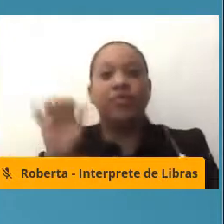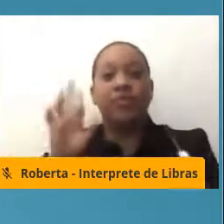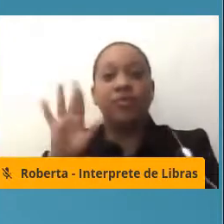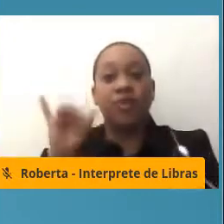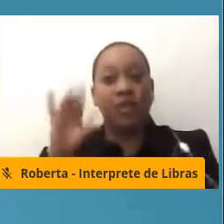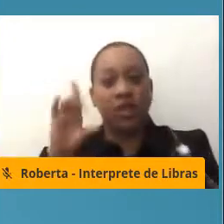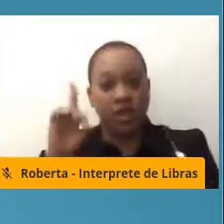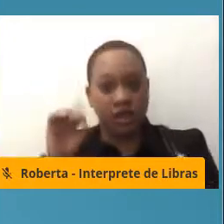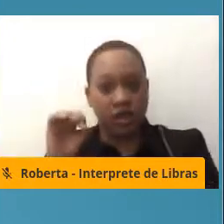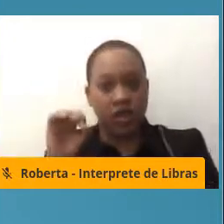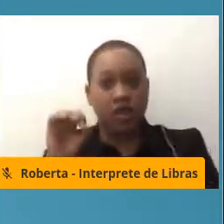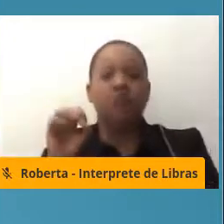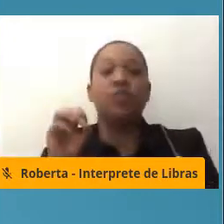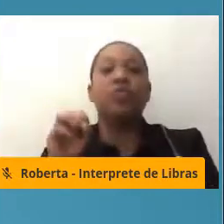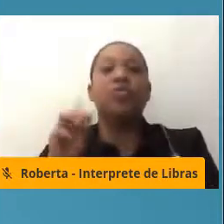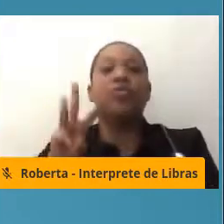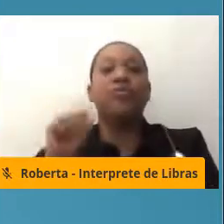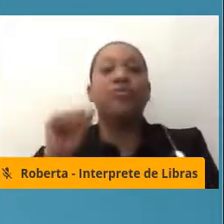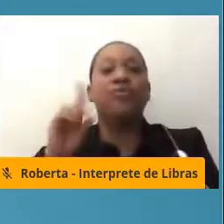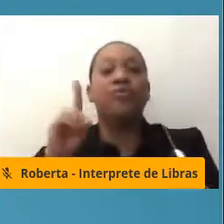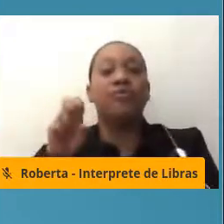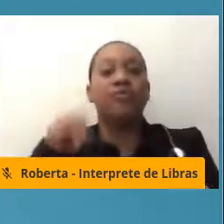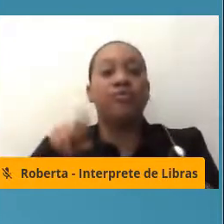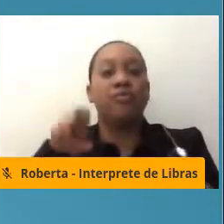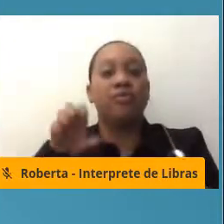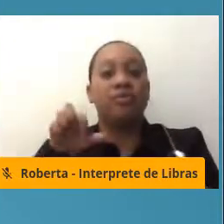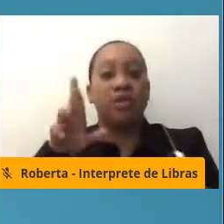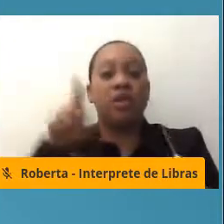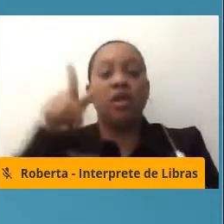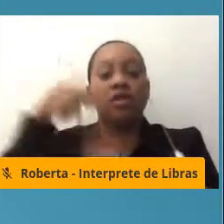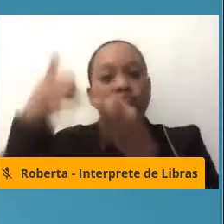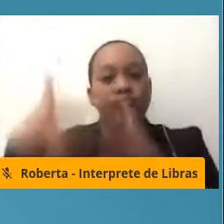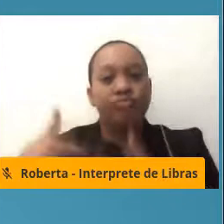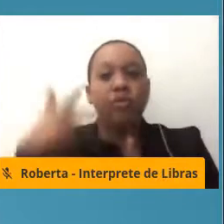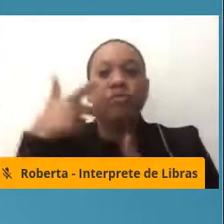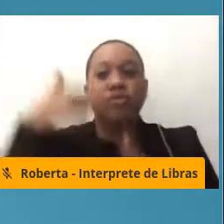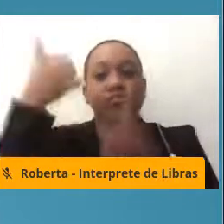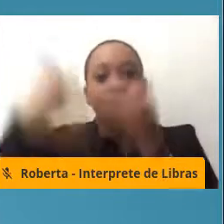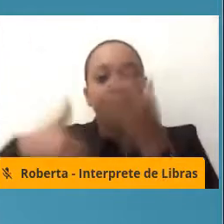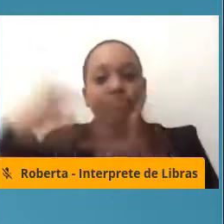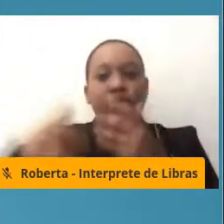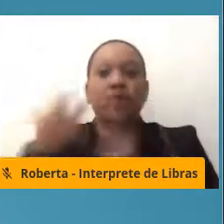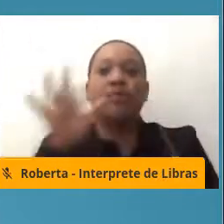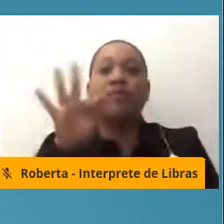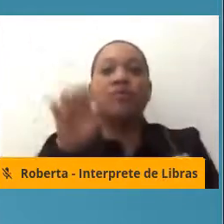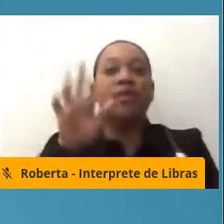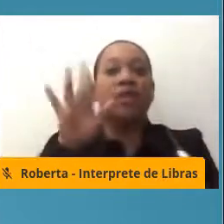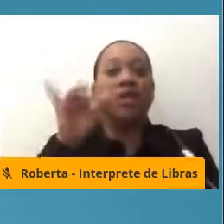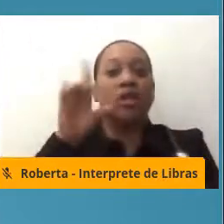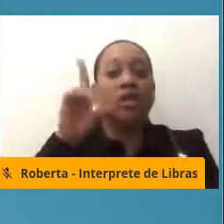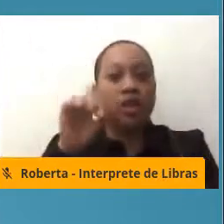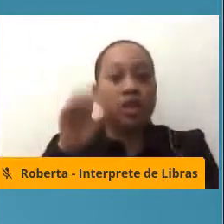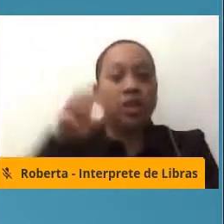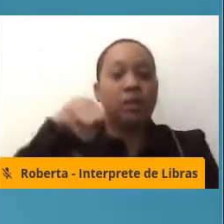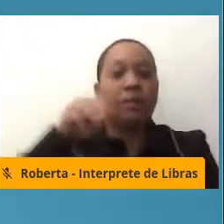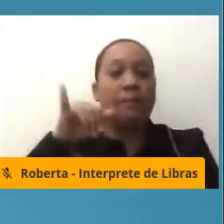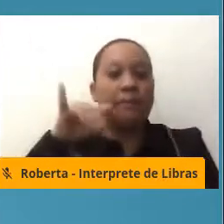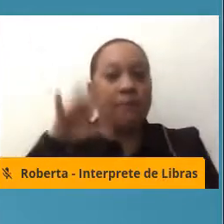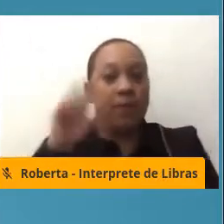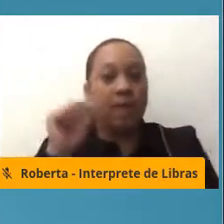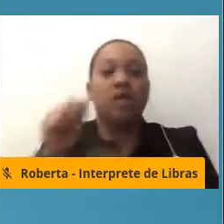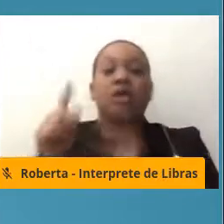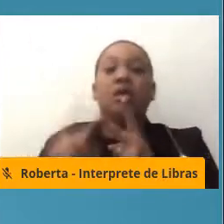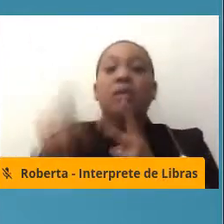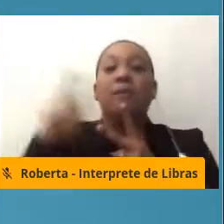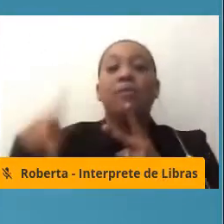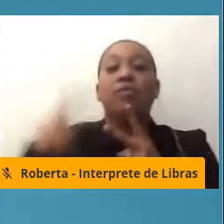Fernando Wagner, e aí eu vou deixar aqui o professor Fernando Maia presente para vocês, tá? E o professor Sérgio Lira, da UFAL.